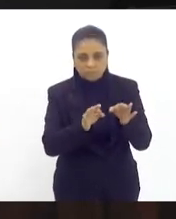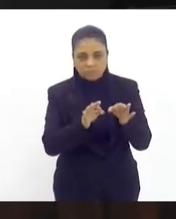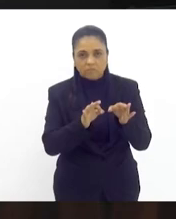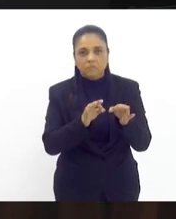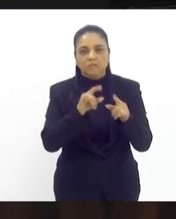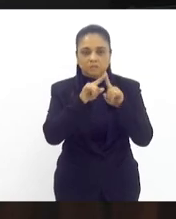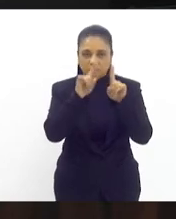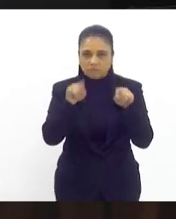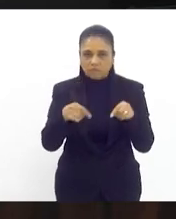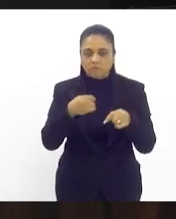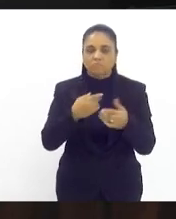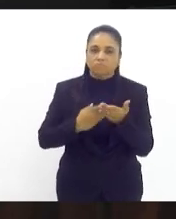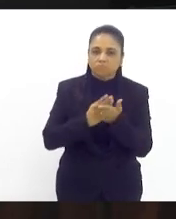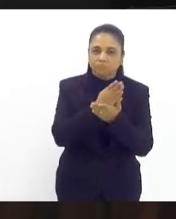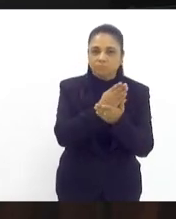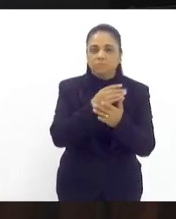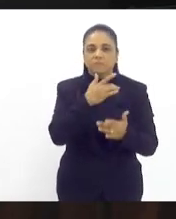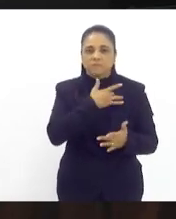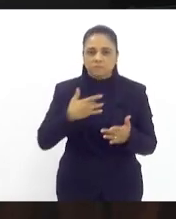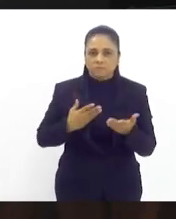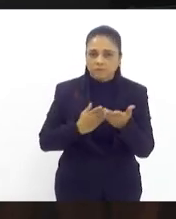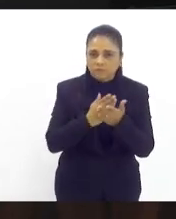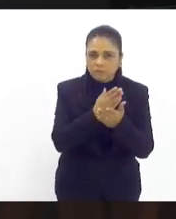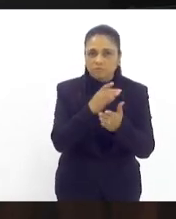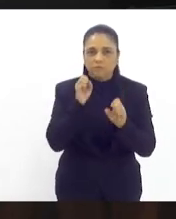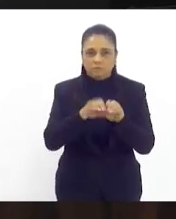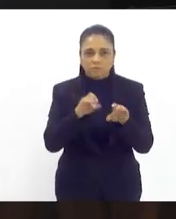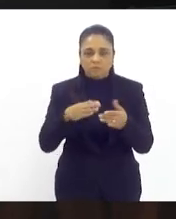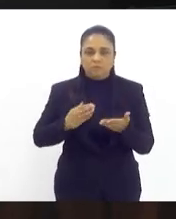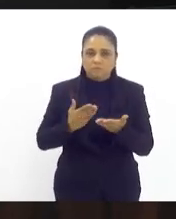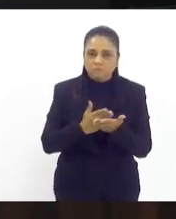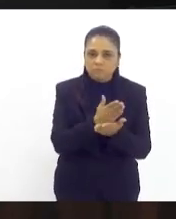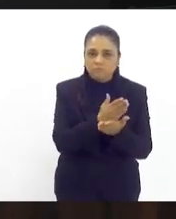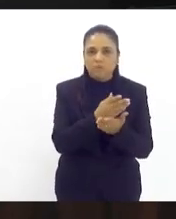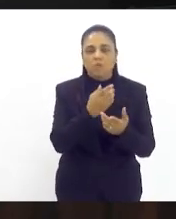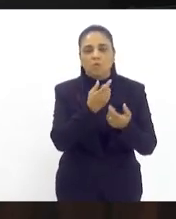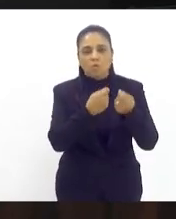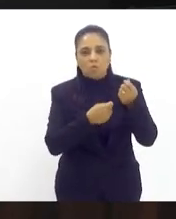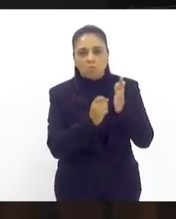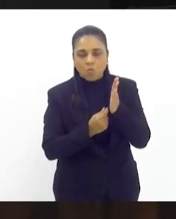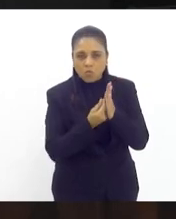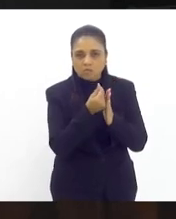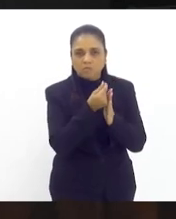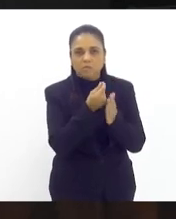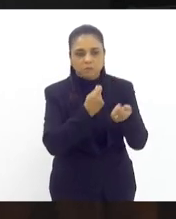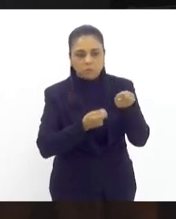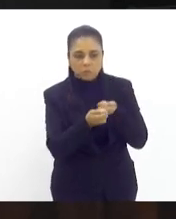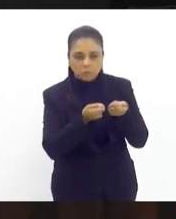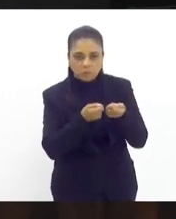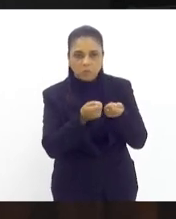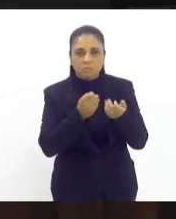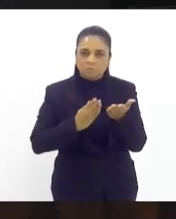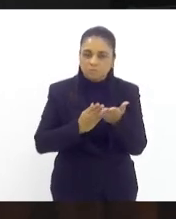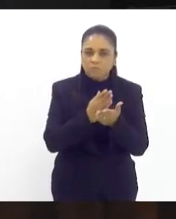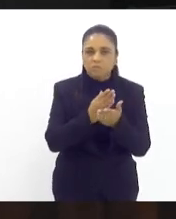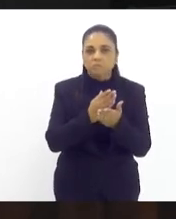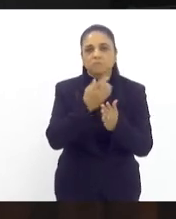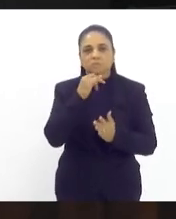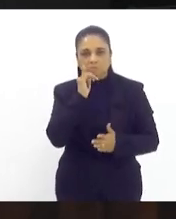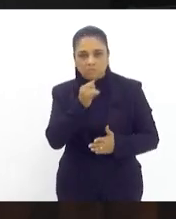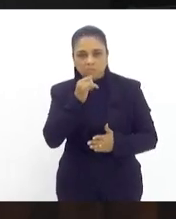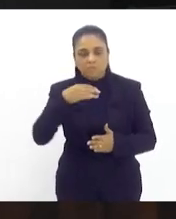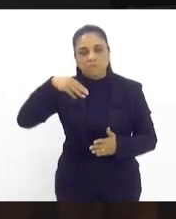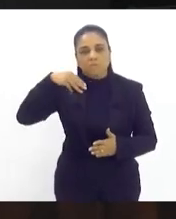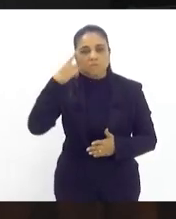servidores por favorável saúde favorável educação favorável orçamento ensinando fiscalização financeira e controle favorável relatou o deputado Carlos